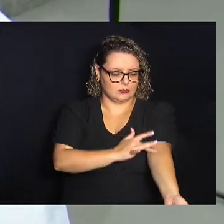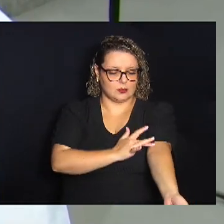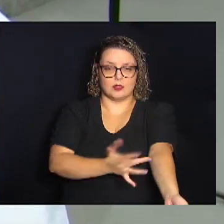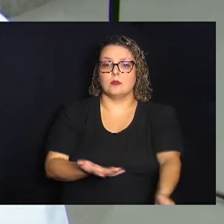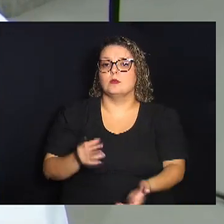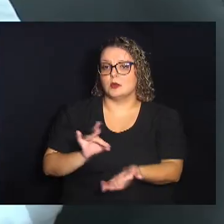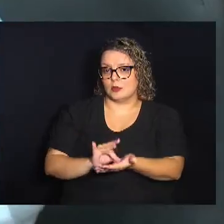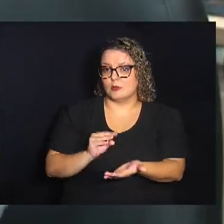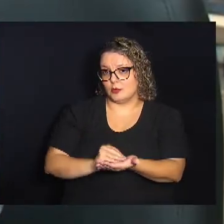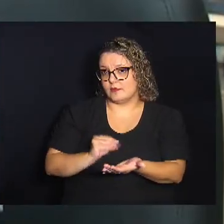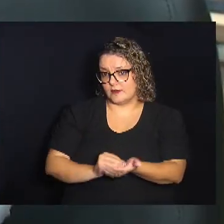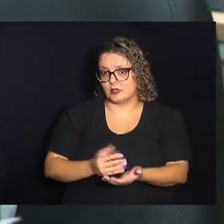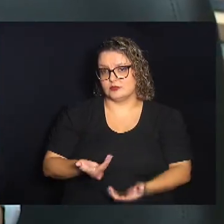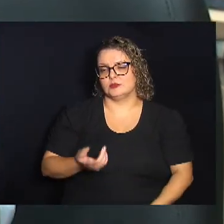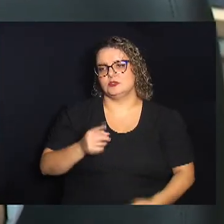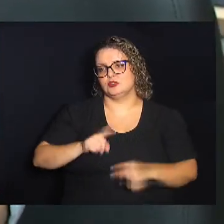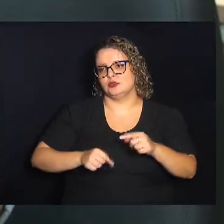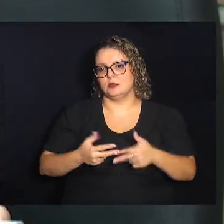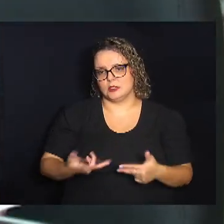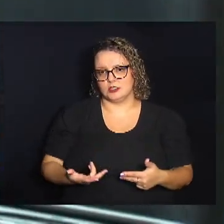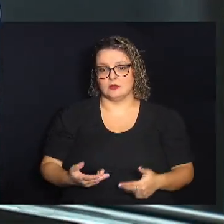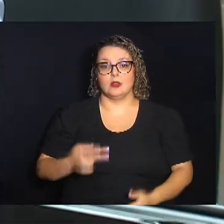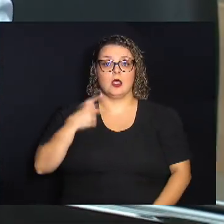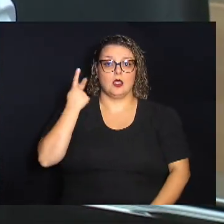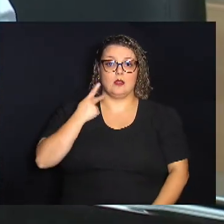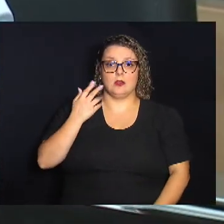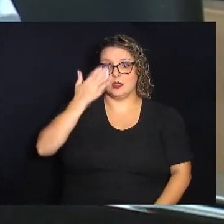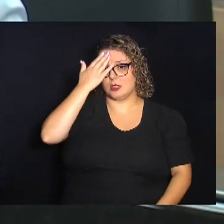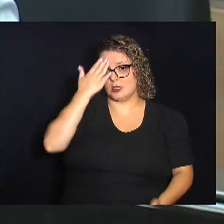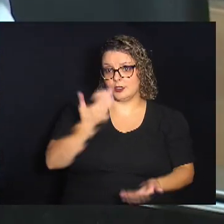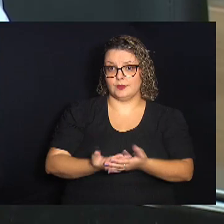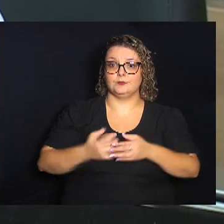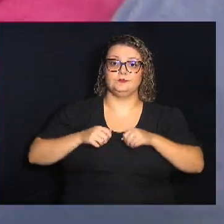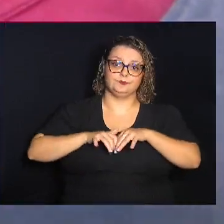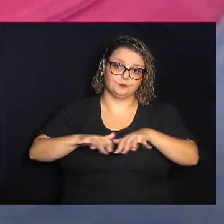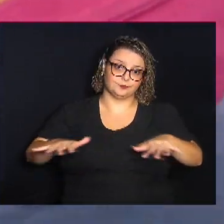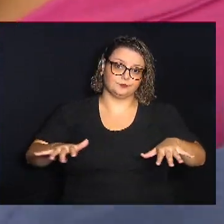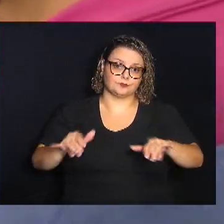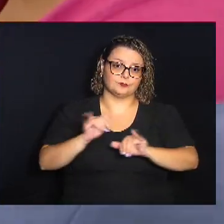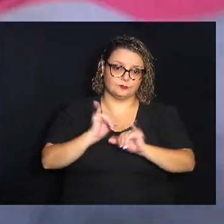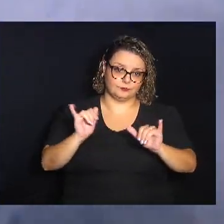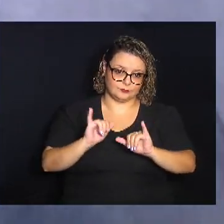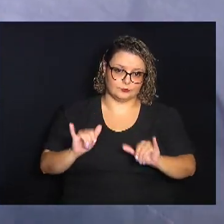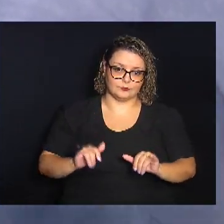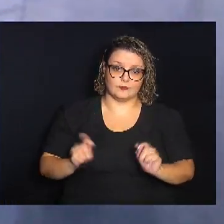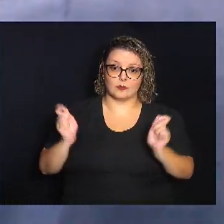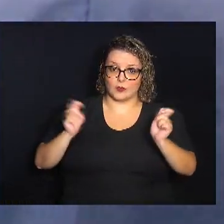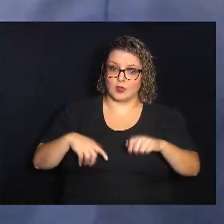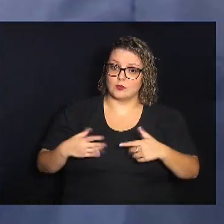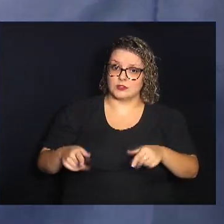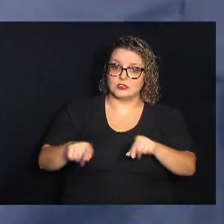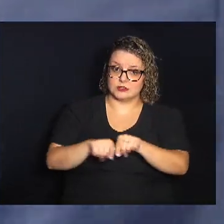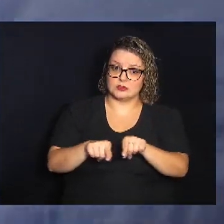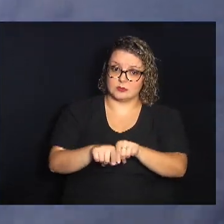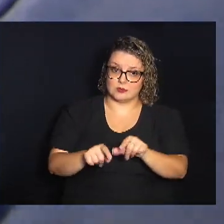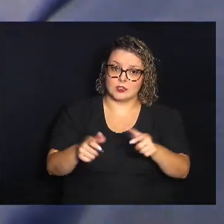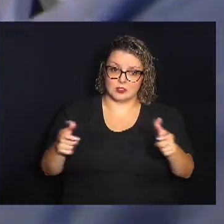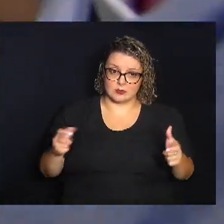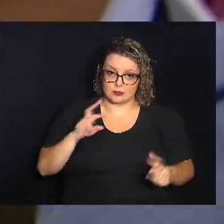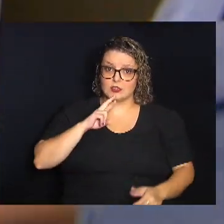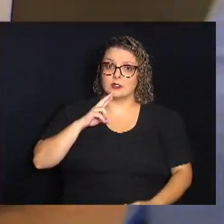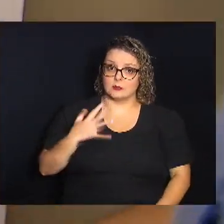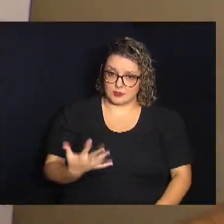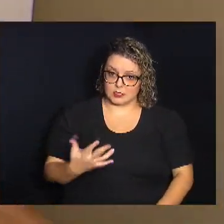material nos bancos de sangue. A parlamentar ainda acredita que, ampliando as campanhas, será possível também aumentar a resposta